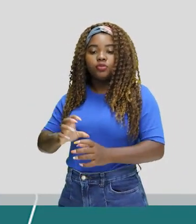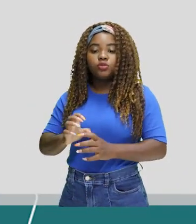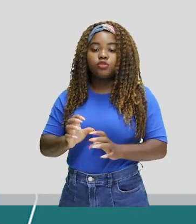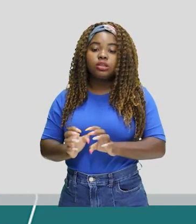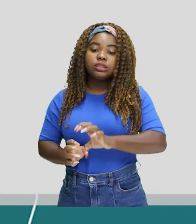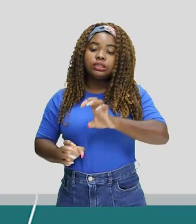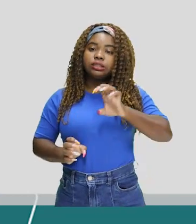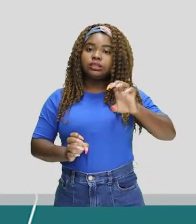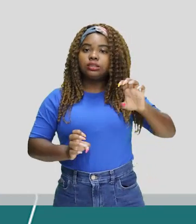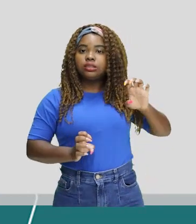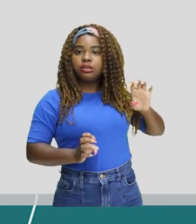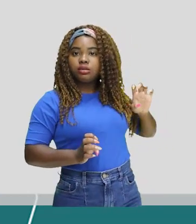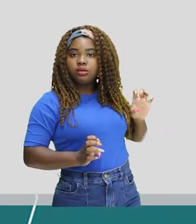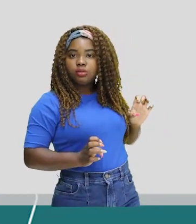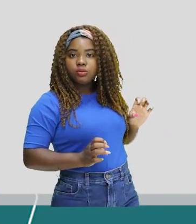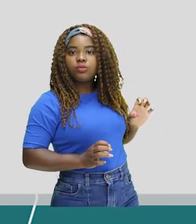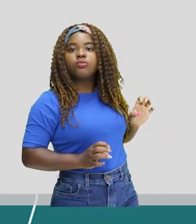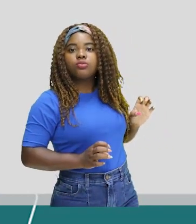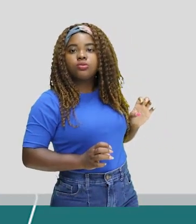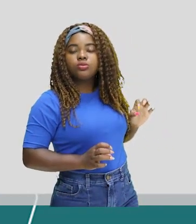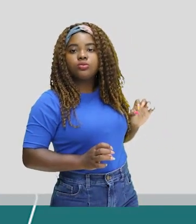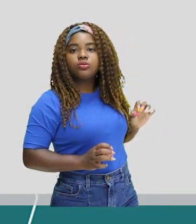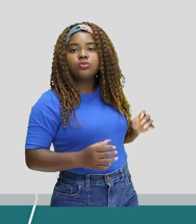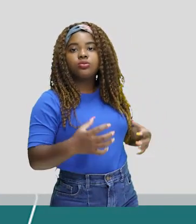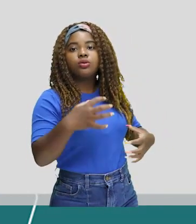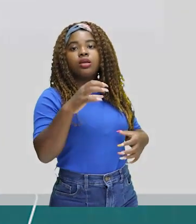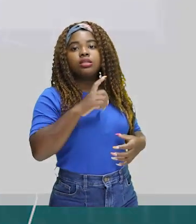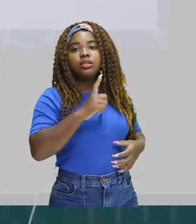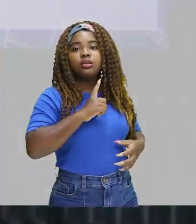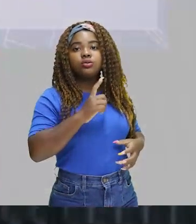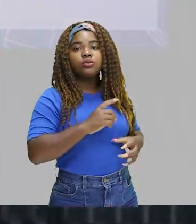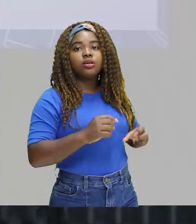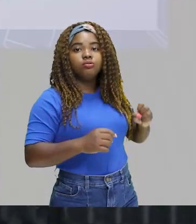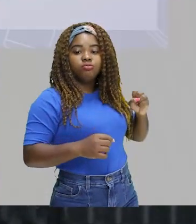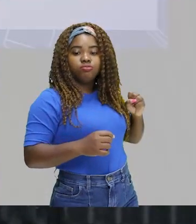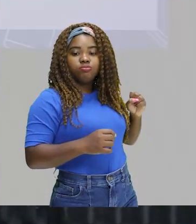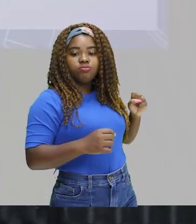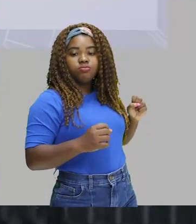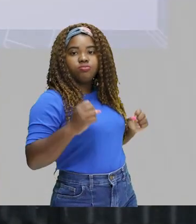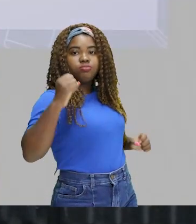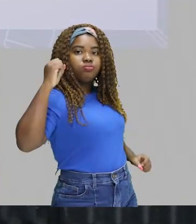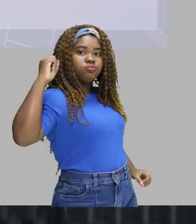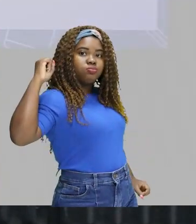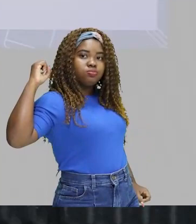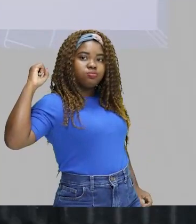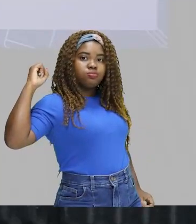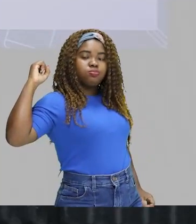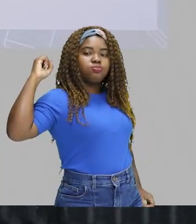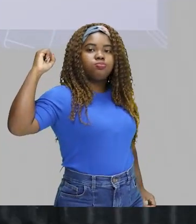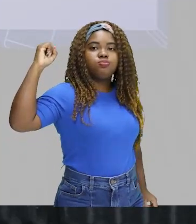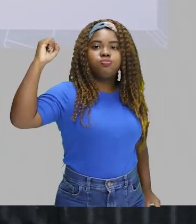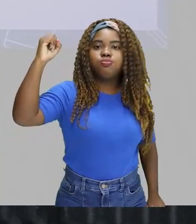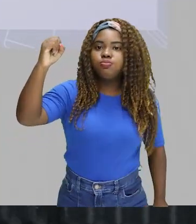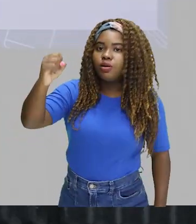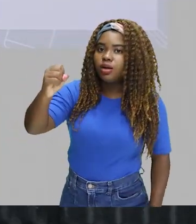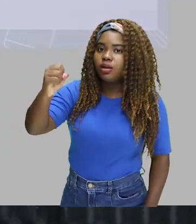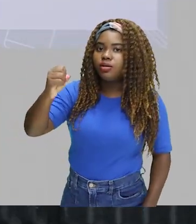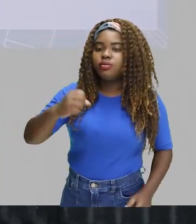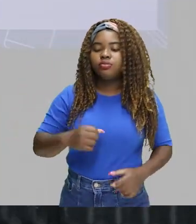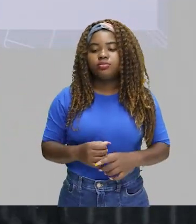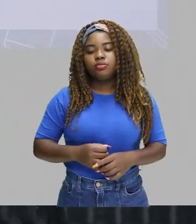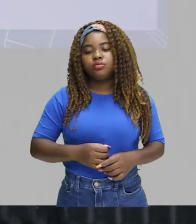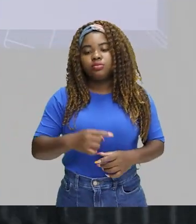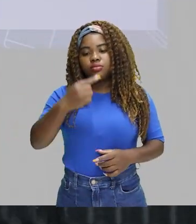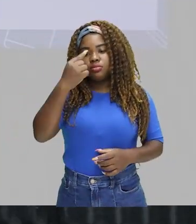corpo ao sentido do lançamento e em seguida realiza uma torção do tronco para a direita. Isso aqui, obviamente, eu estou falando